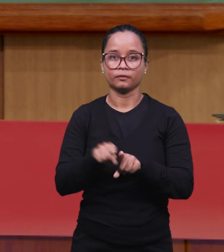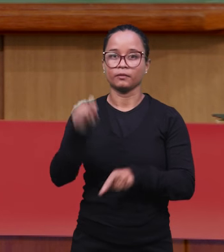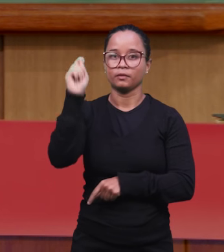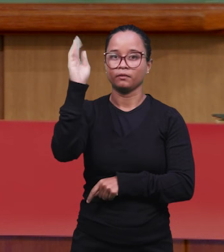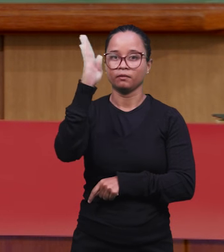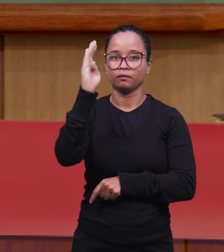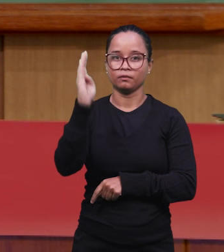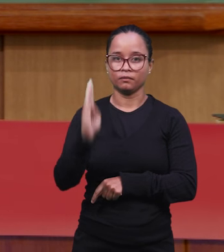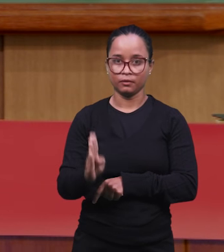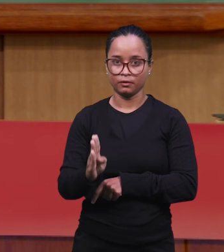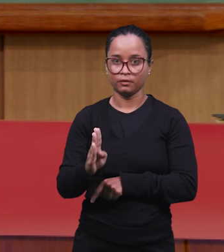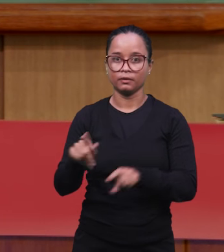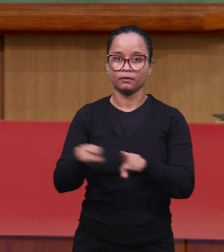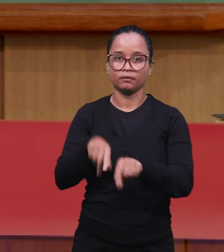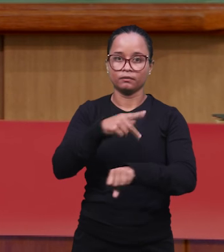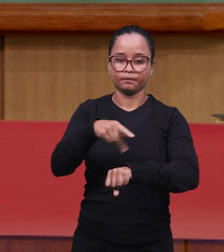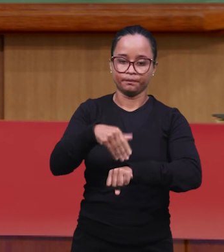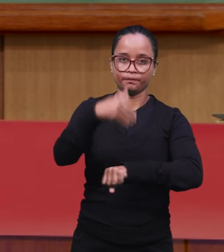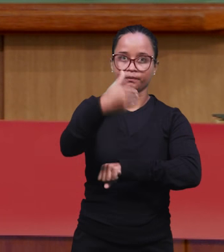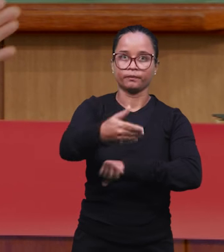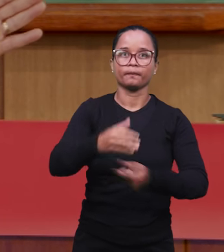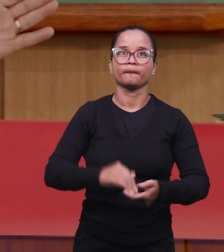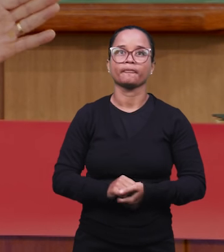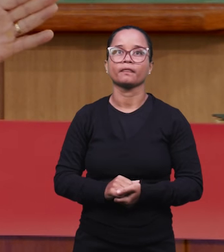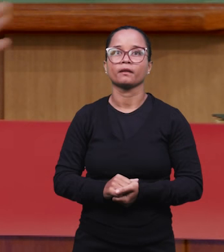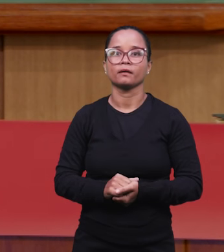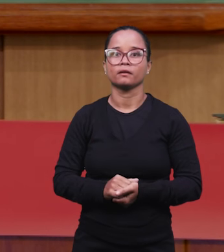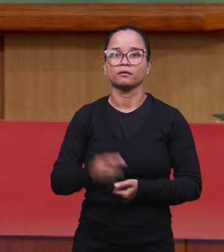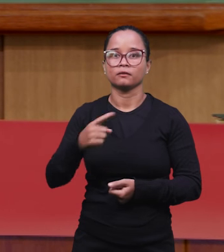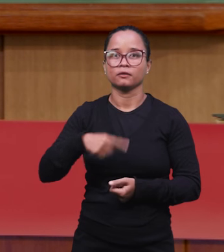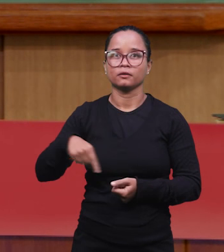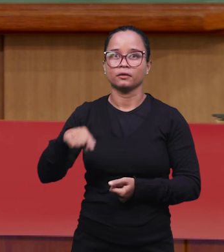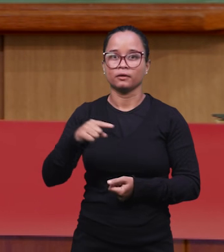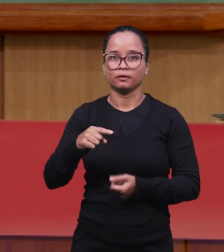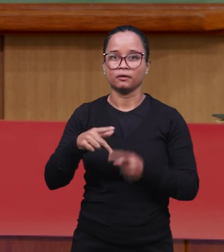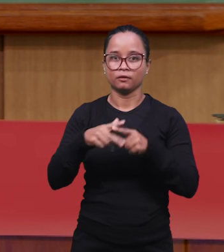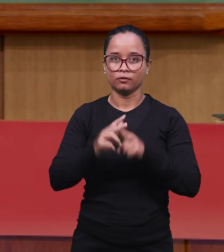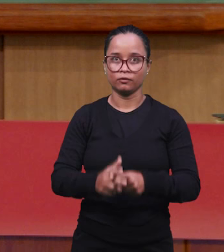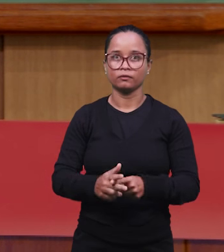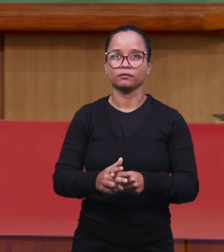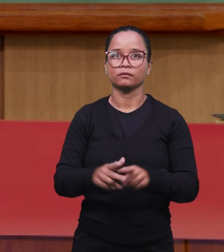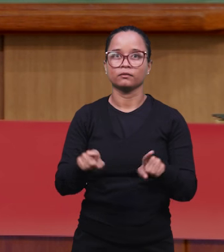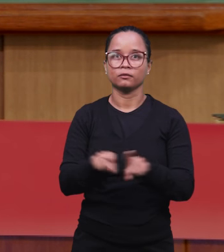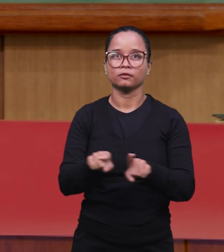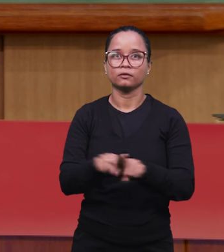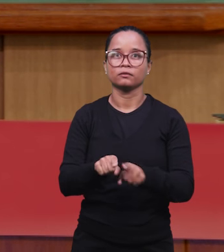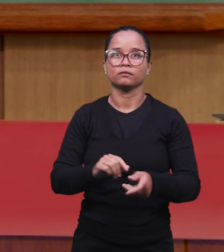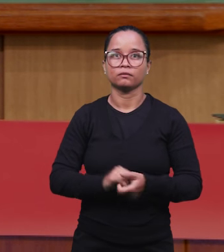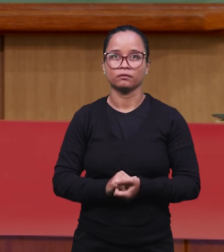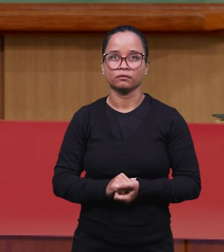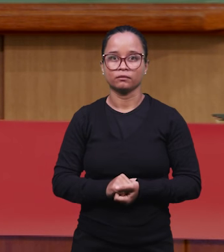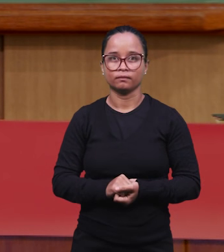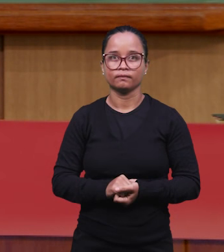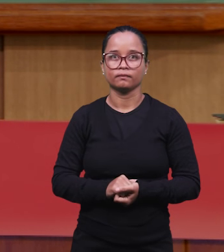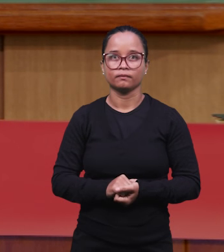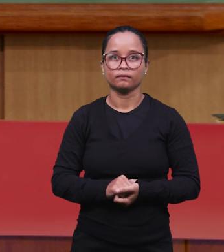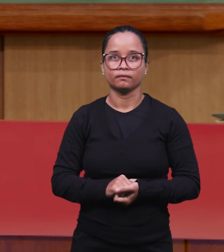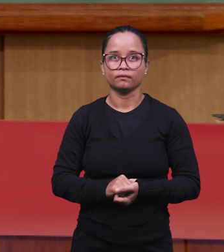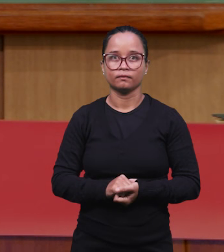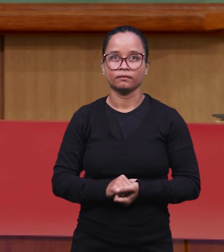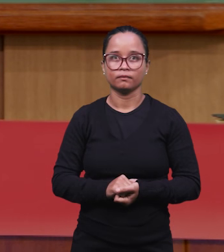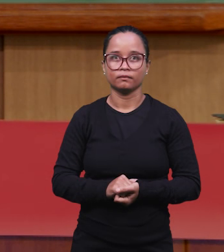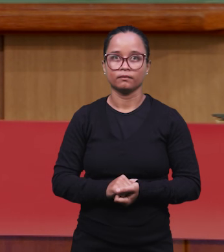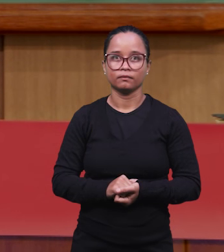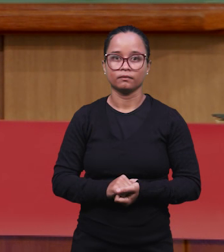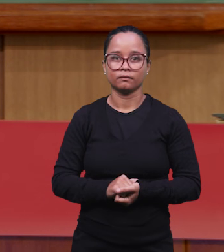Para o Brasil e para o exterior. O nosso diretor está corrigindo aqui. Você devia falar.